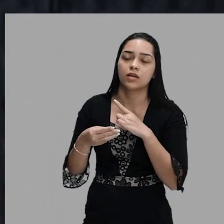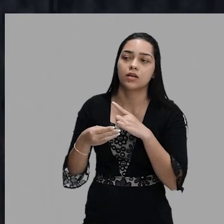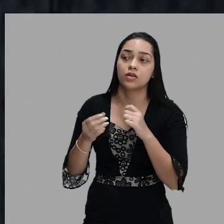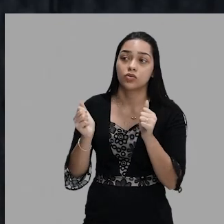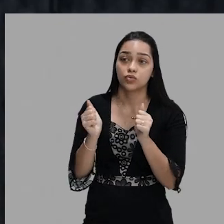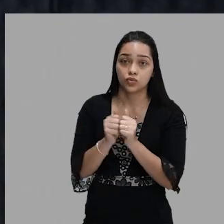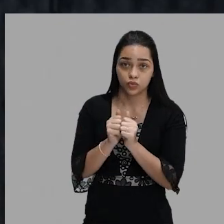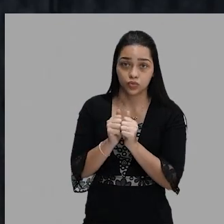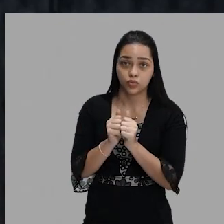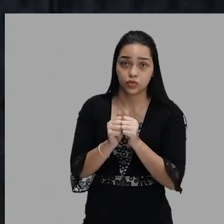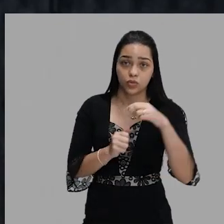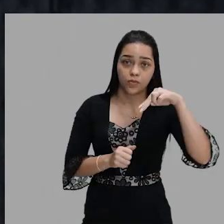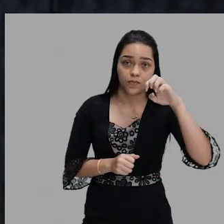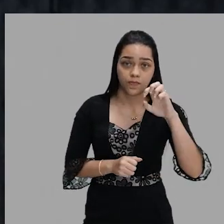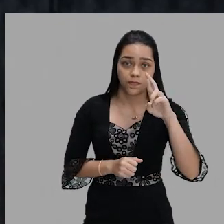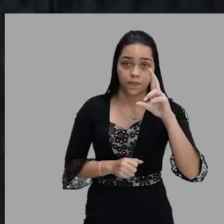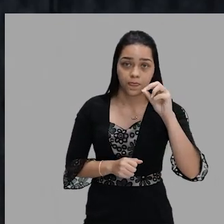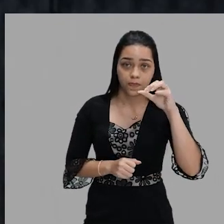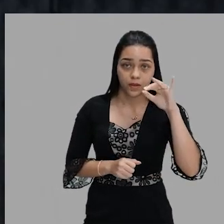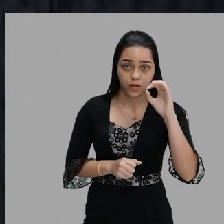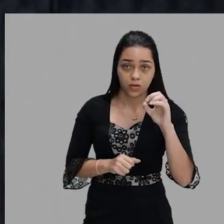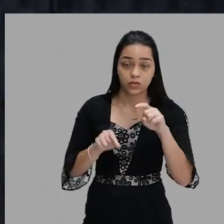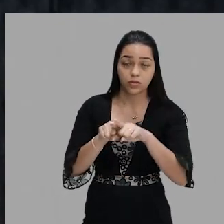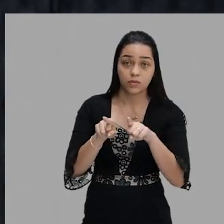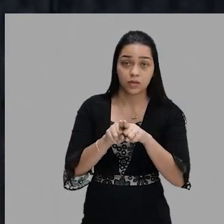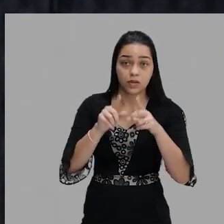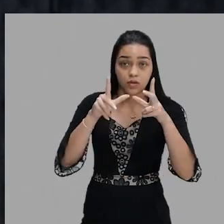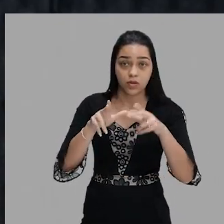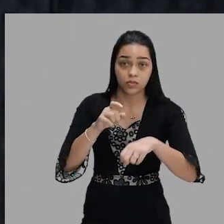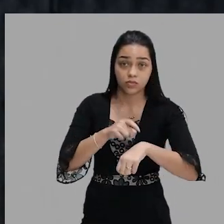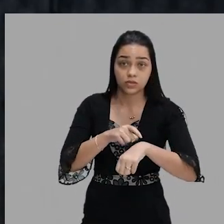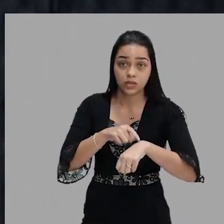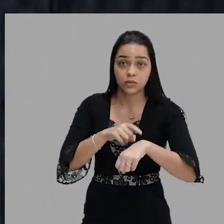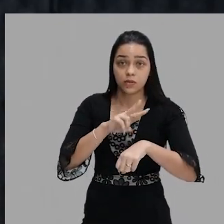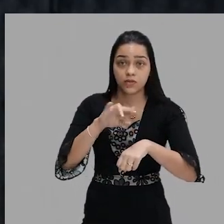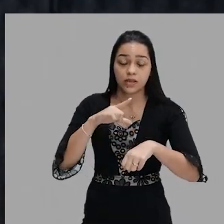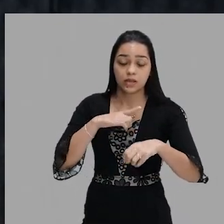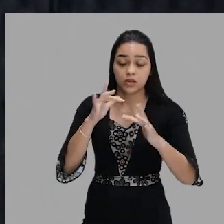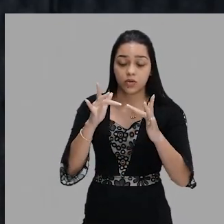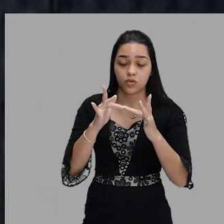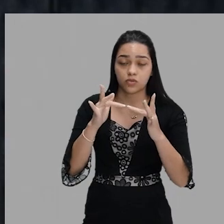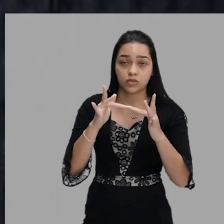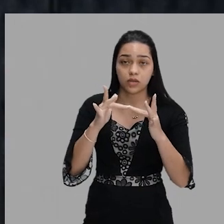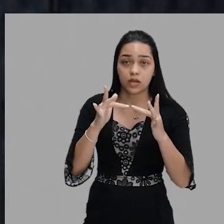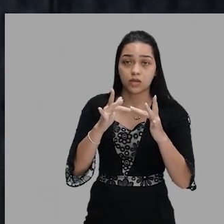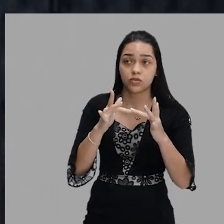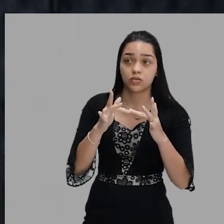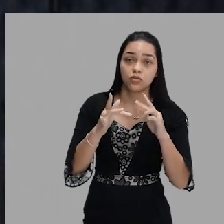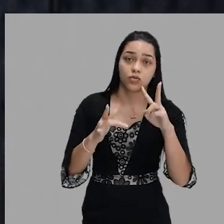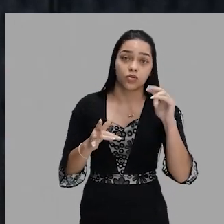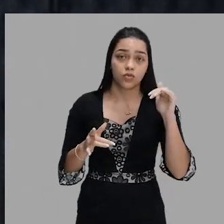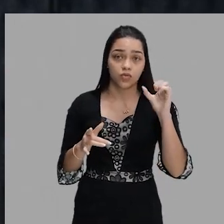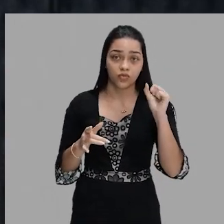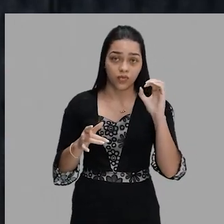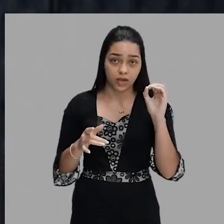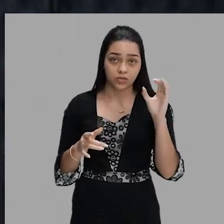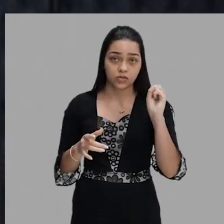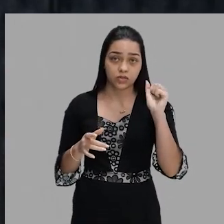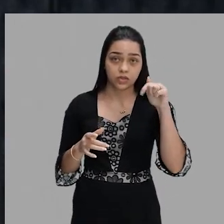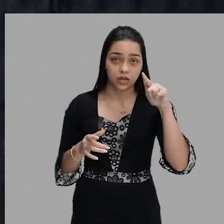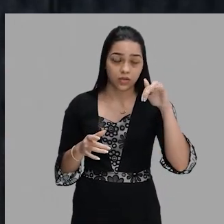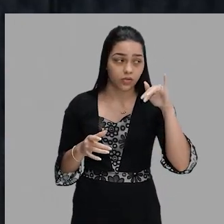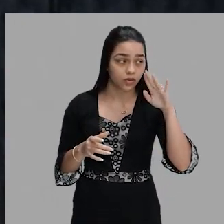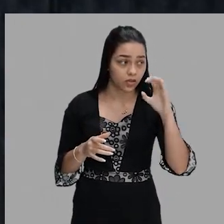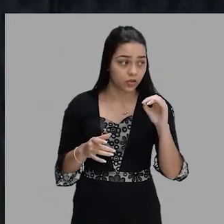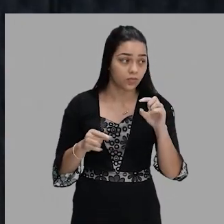segurando neurônios e, ao mesmo tempo, ela está entrando em contato aqui com o vaso sanguíneo.